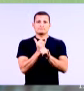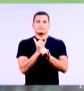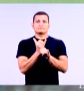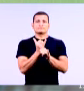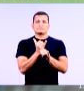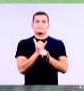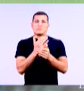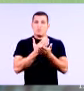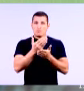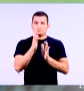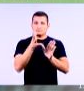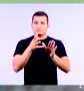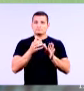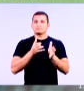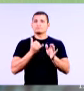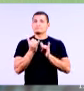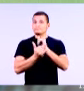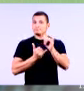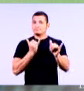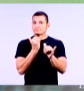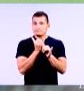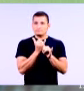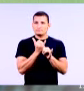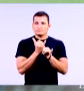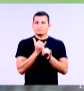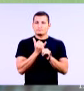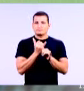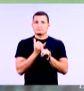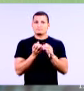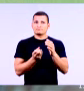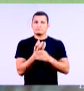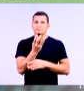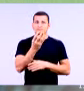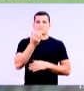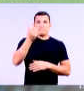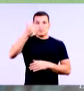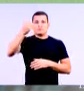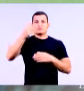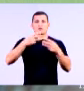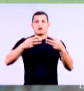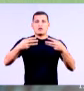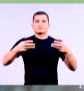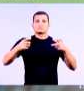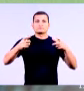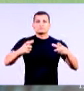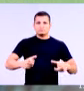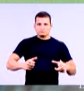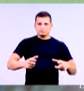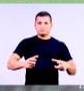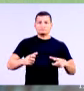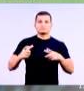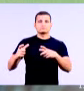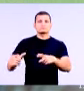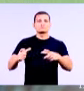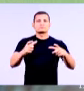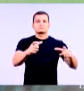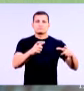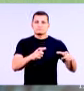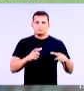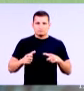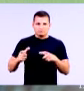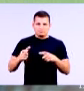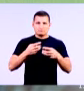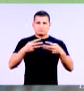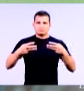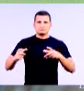da internet, né, em 80. Com o surgimento das primeiras redes locais. Isso aqui é muito importante, gente. As redes locais são